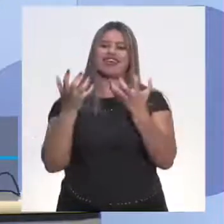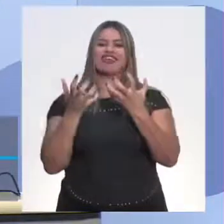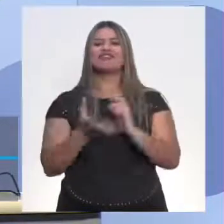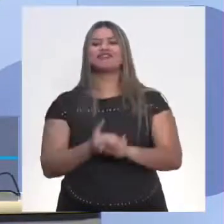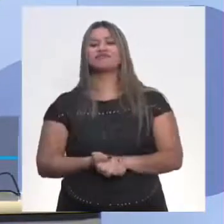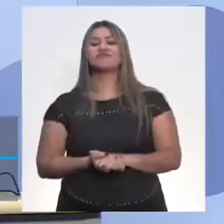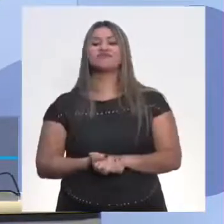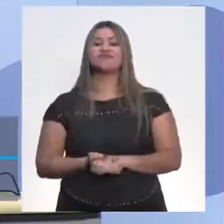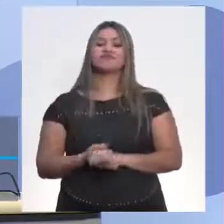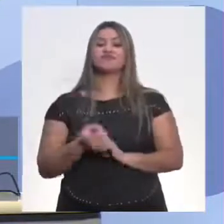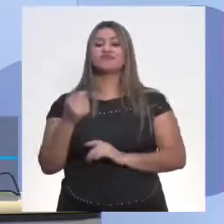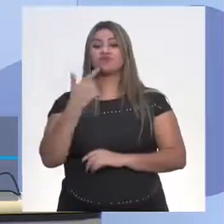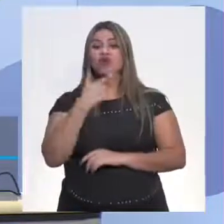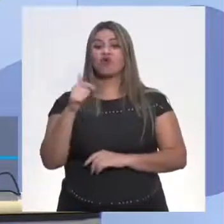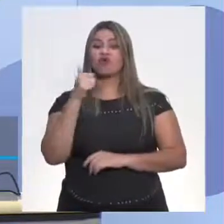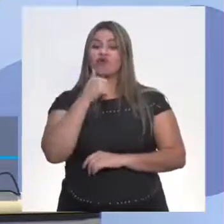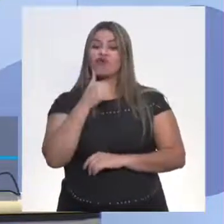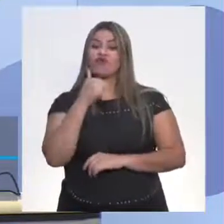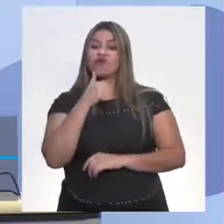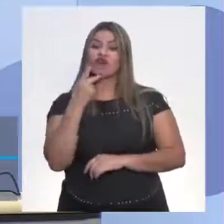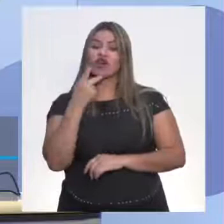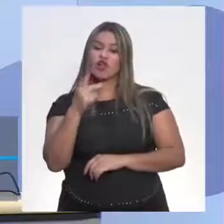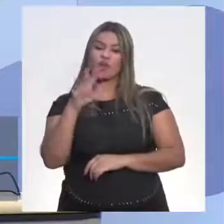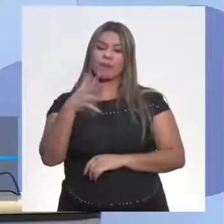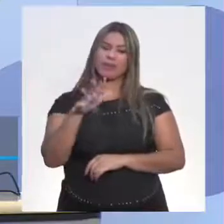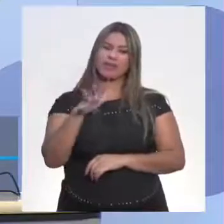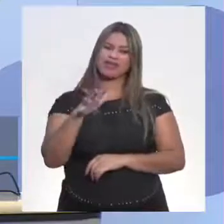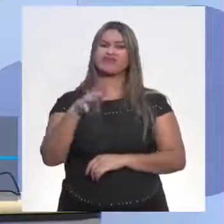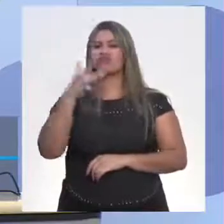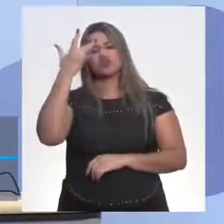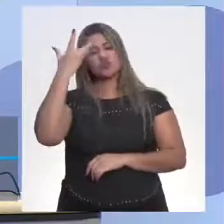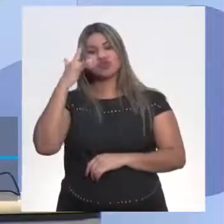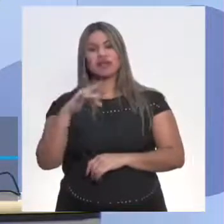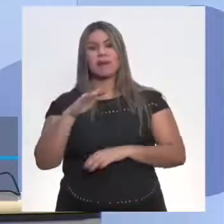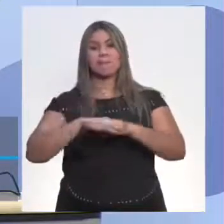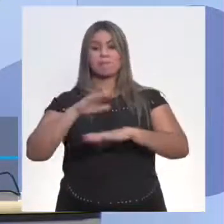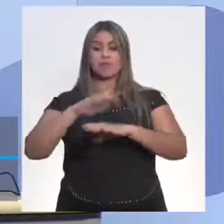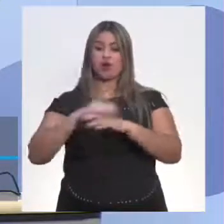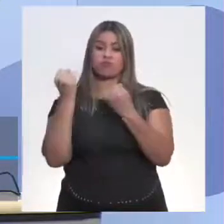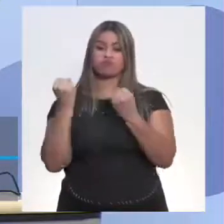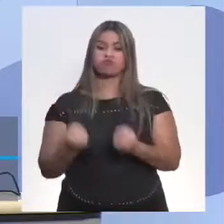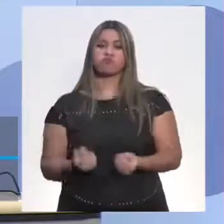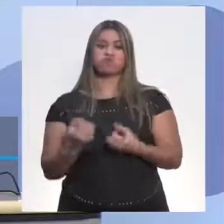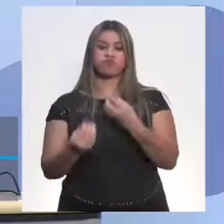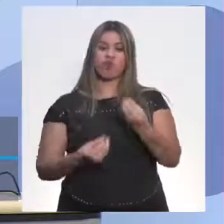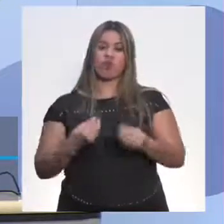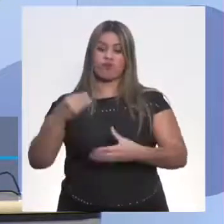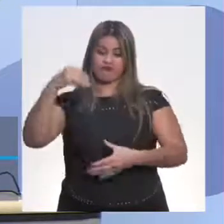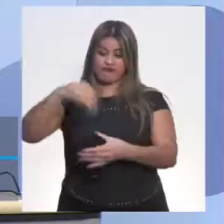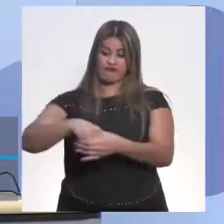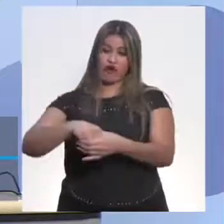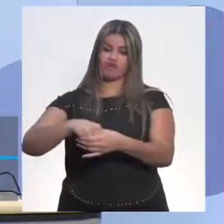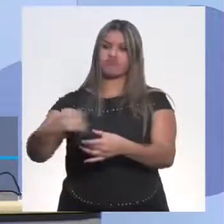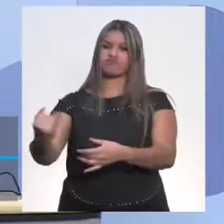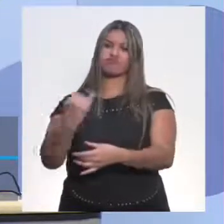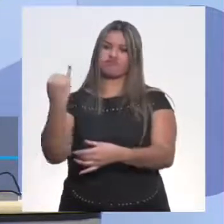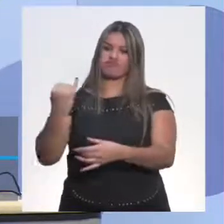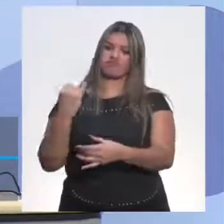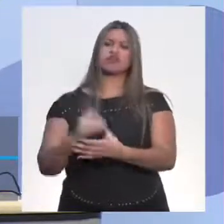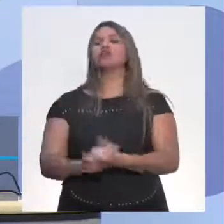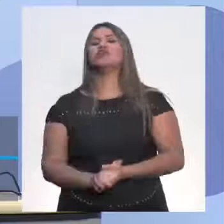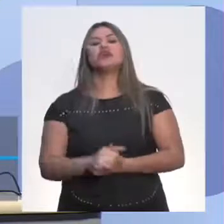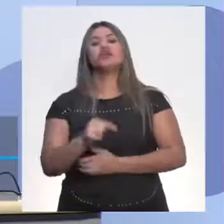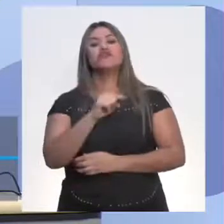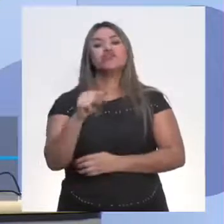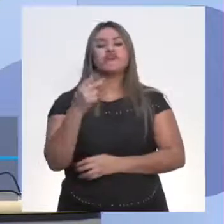falou que mais ou menos porque a gente não tem tanta consciência do almoço volto mas o peso do nosso voto que realmente o que vocês